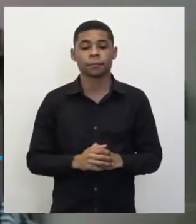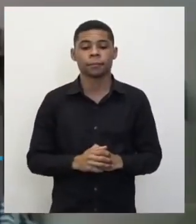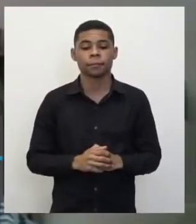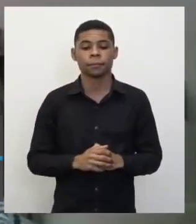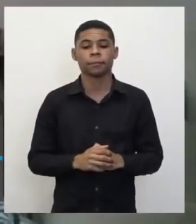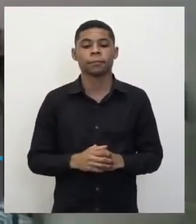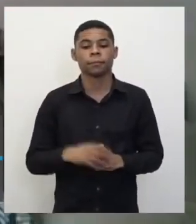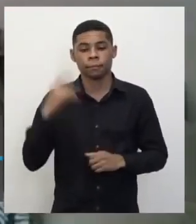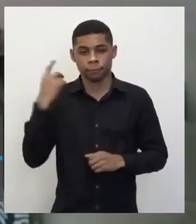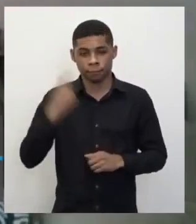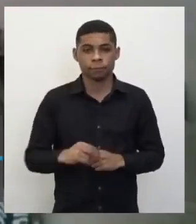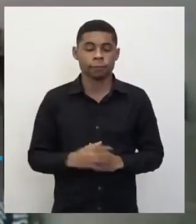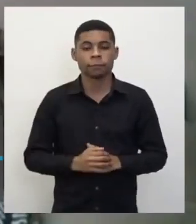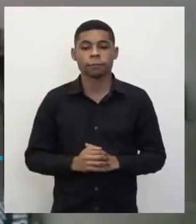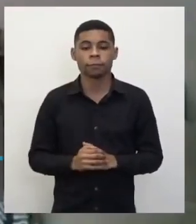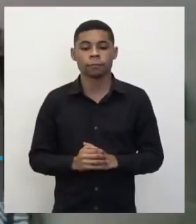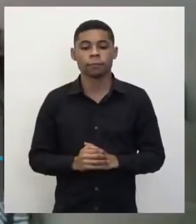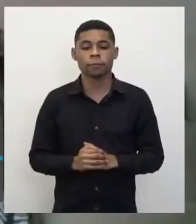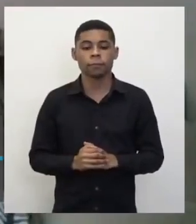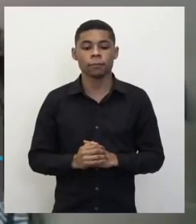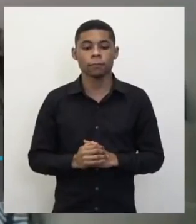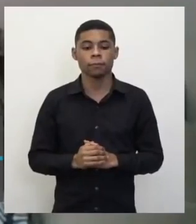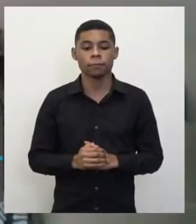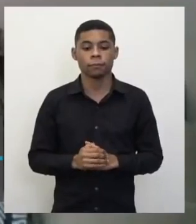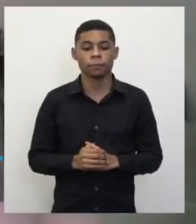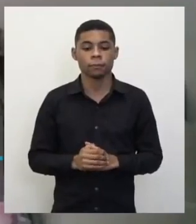Vamos lá, então.